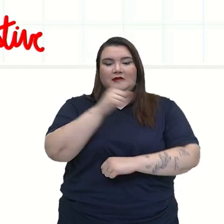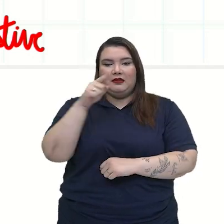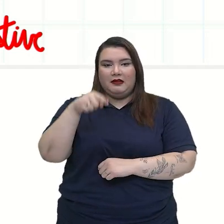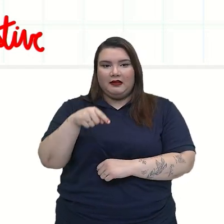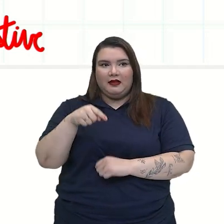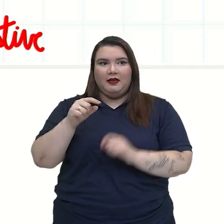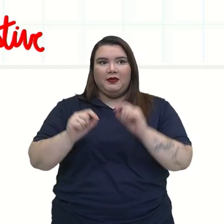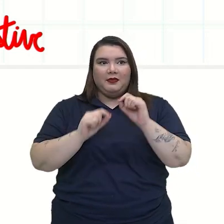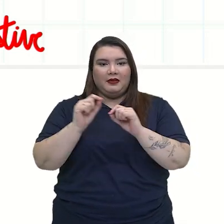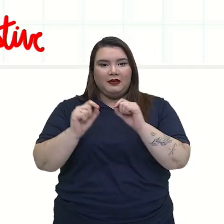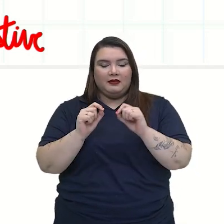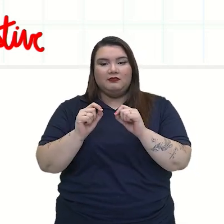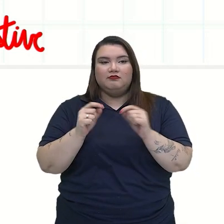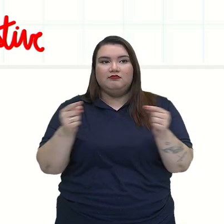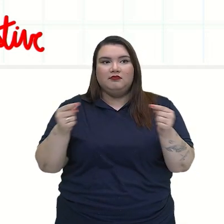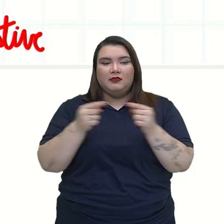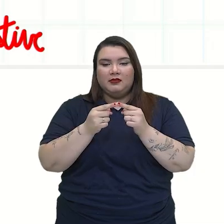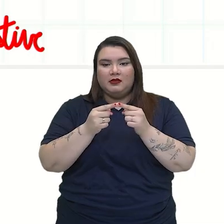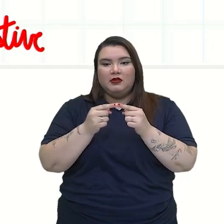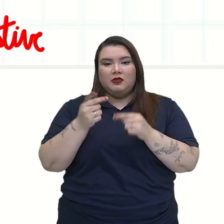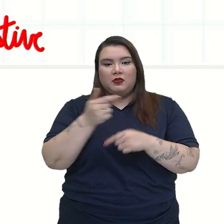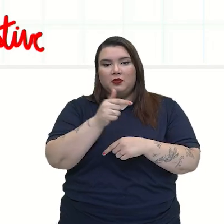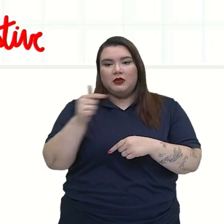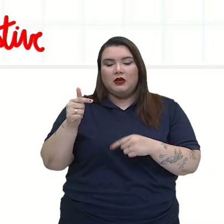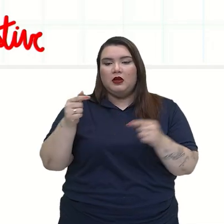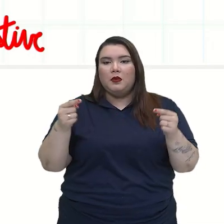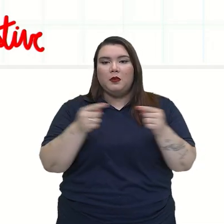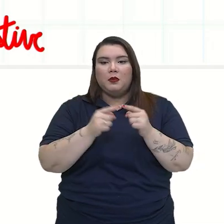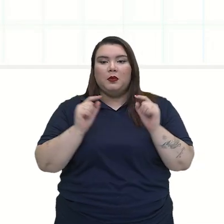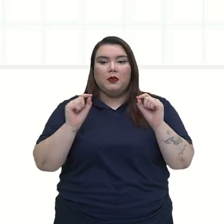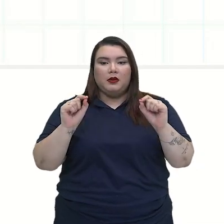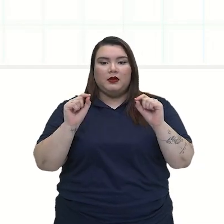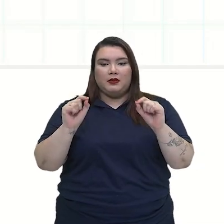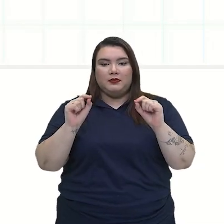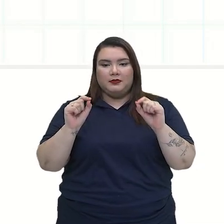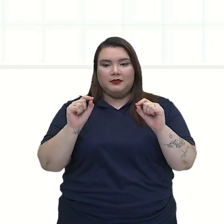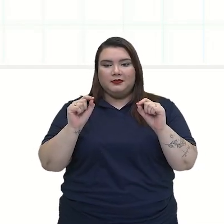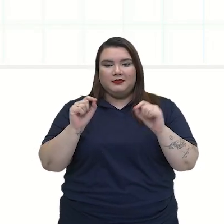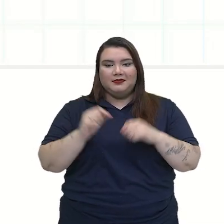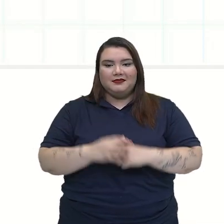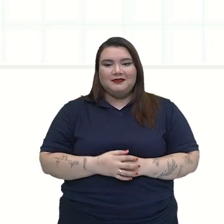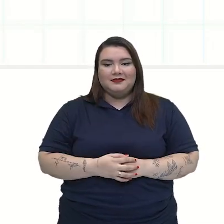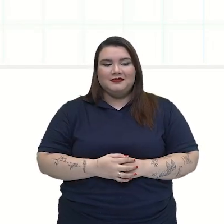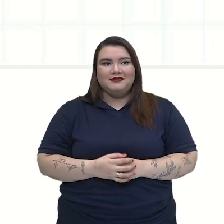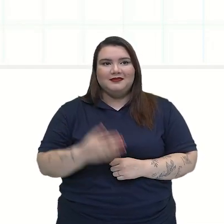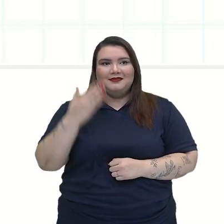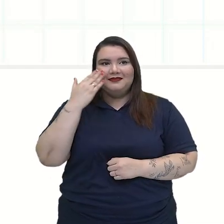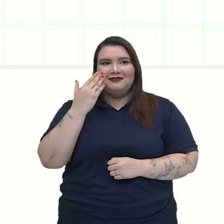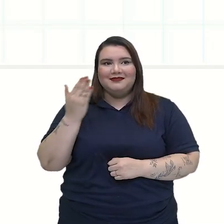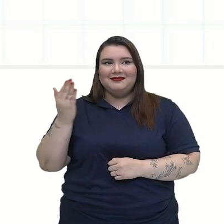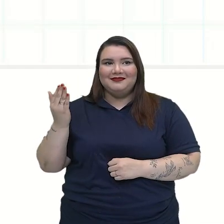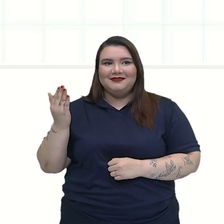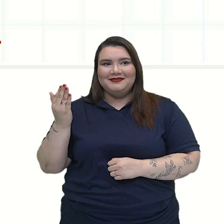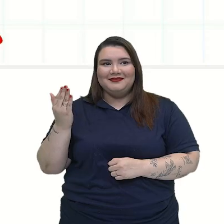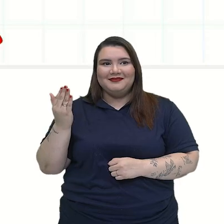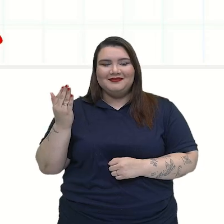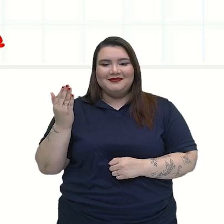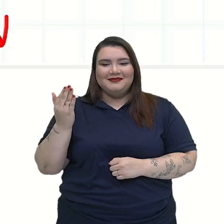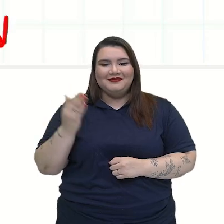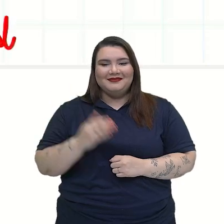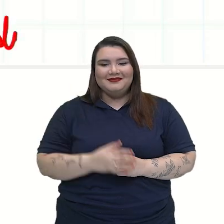tagarelas, ok? Então, talkative não vai ter no caso. Deixa eu completar aqui. Talkative.